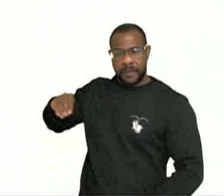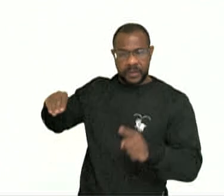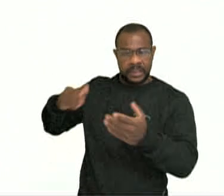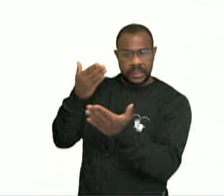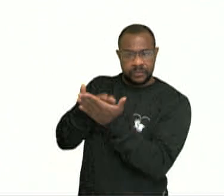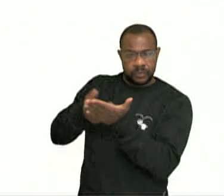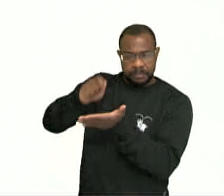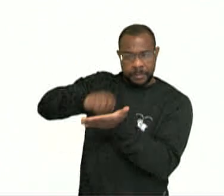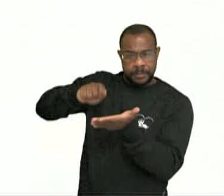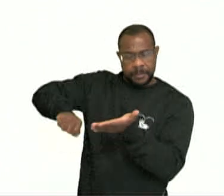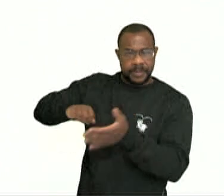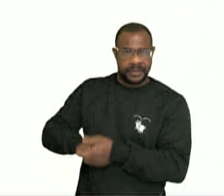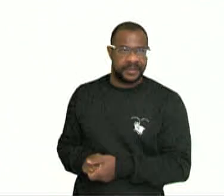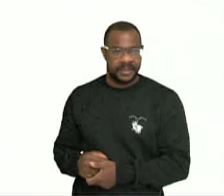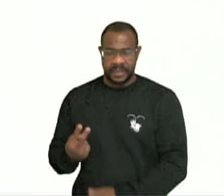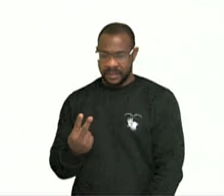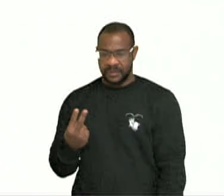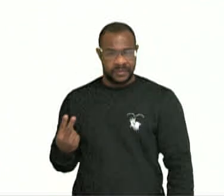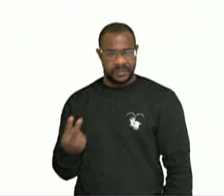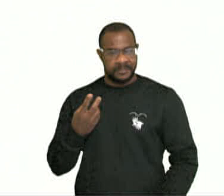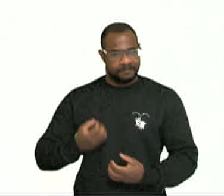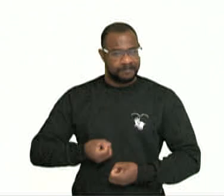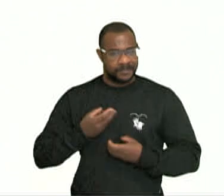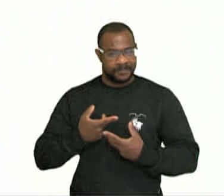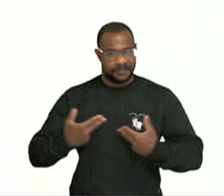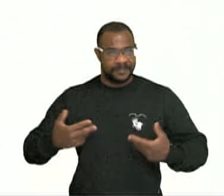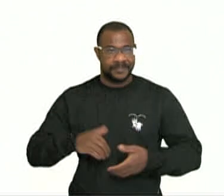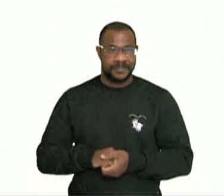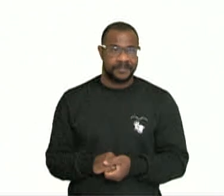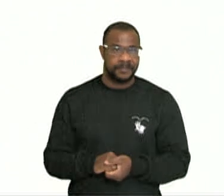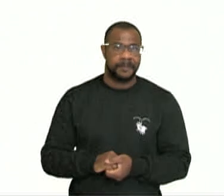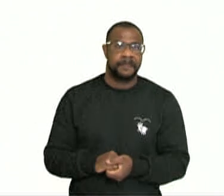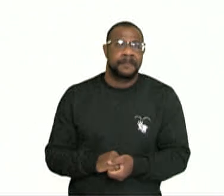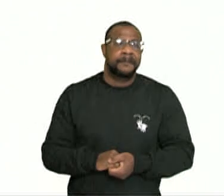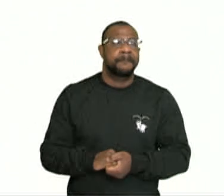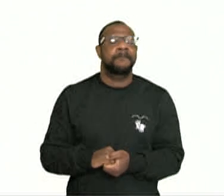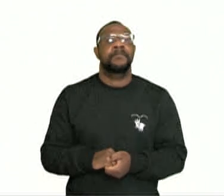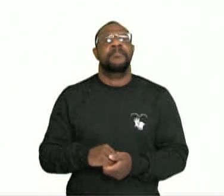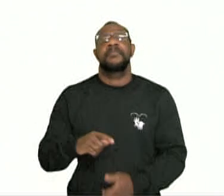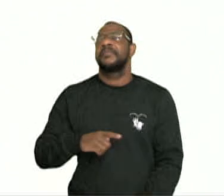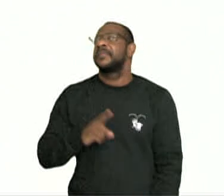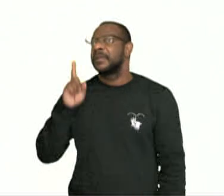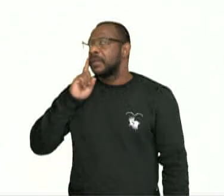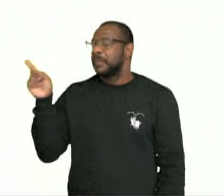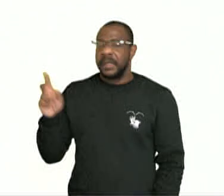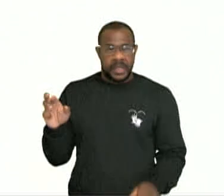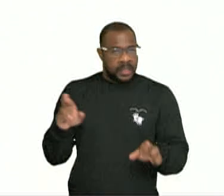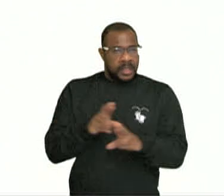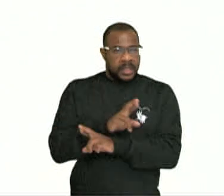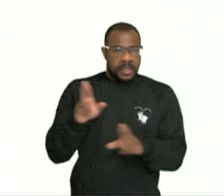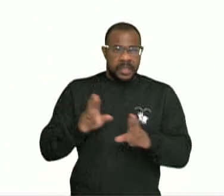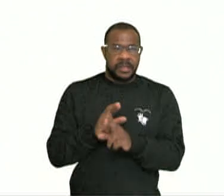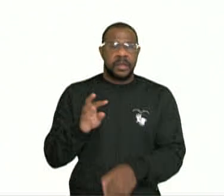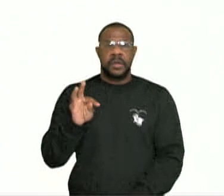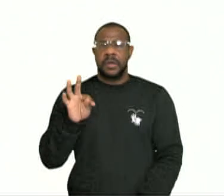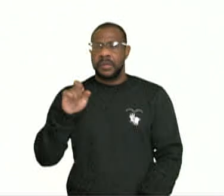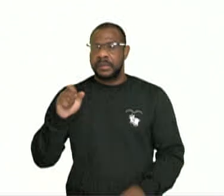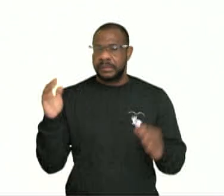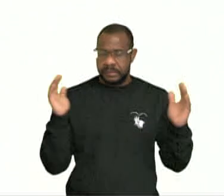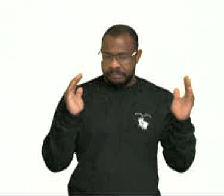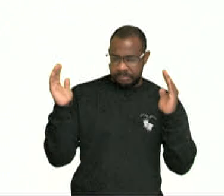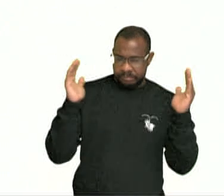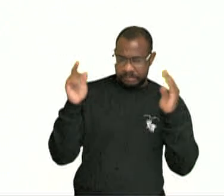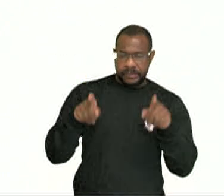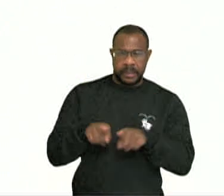tenho ali colocando duas coisas em perspectiva, tá? Nesse caso, temos relações de tempo que se estabelecem na presença dos